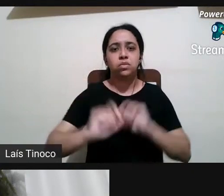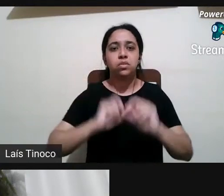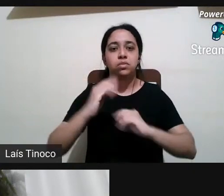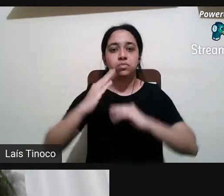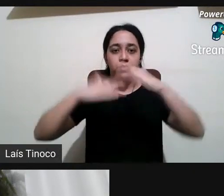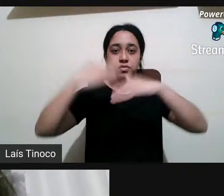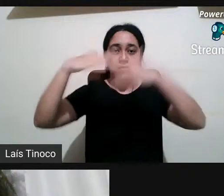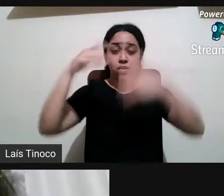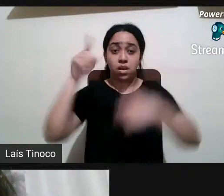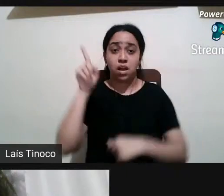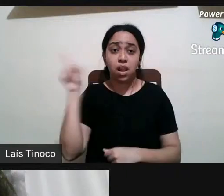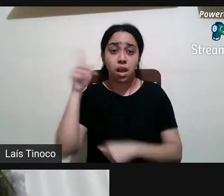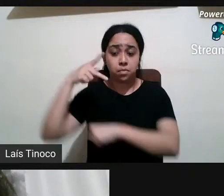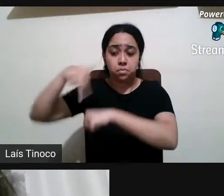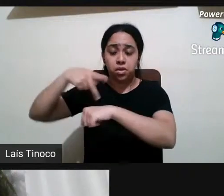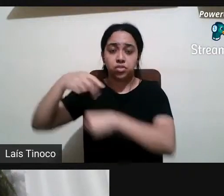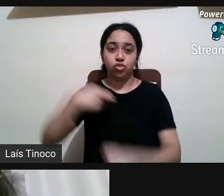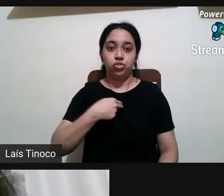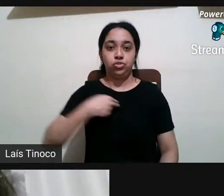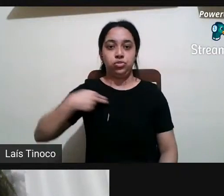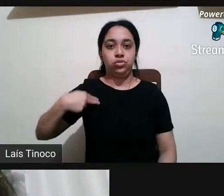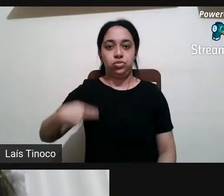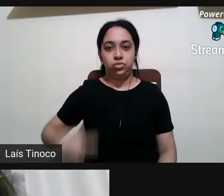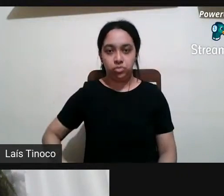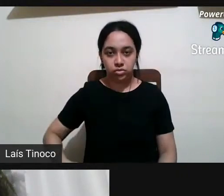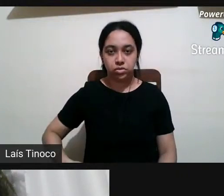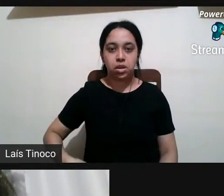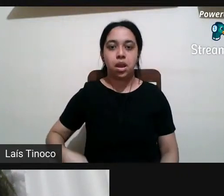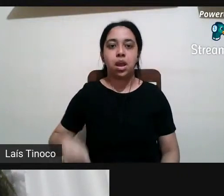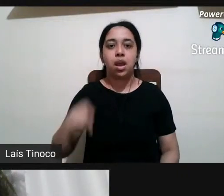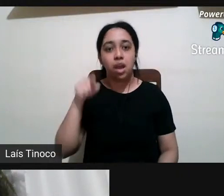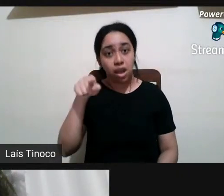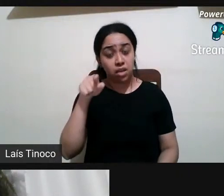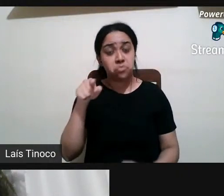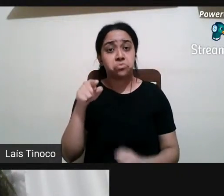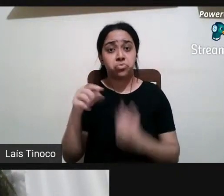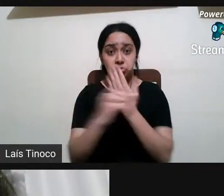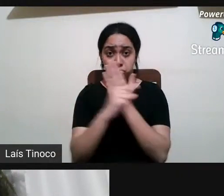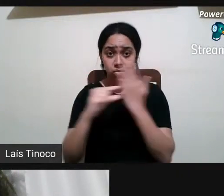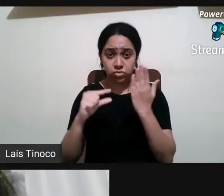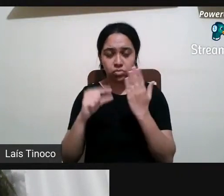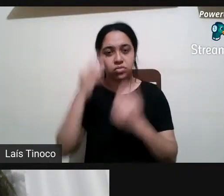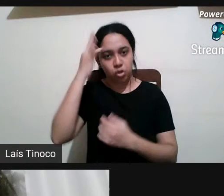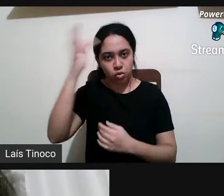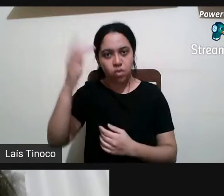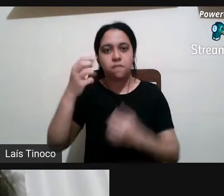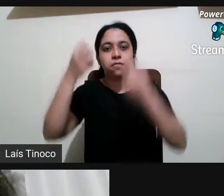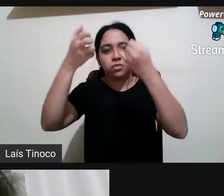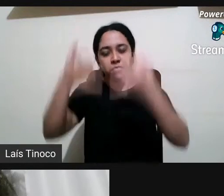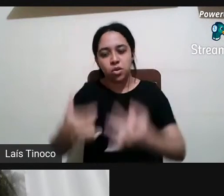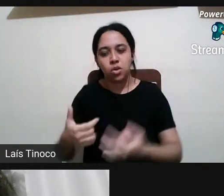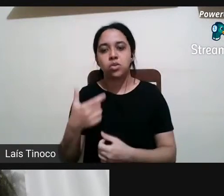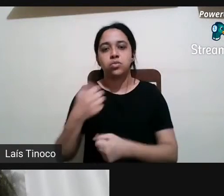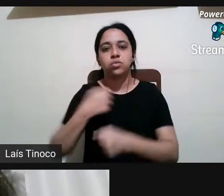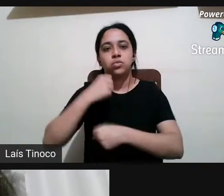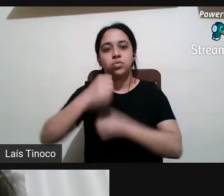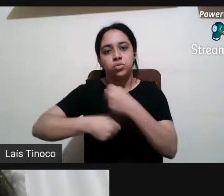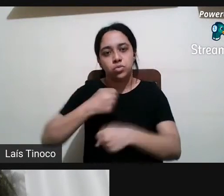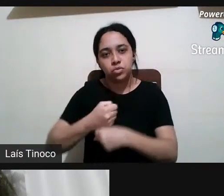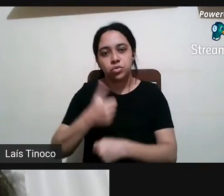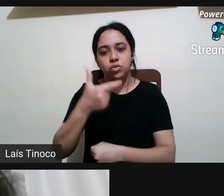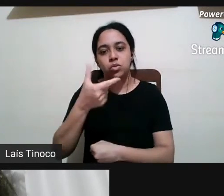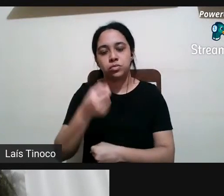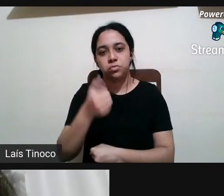na China. Vocês podem ver que boa parte dos autores que eu cito, basicamente de 2018, 2019 e 2020, são